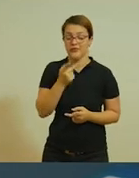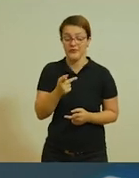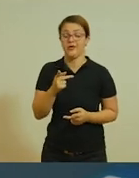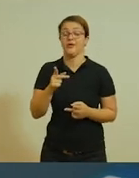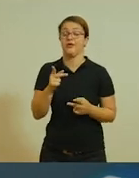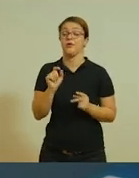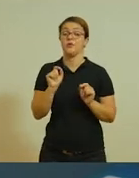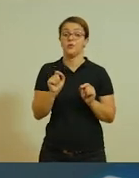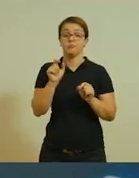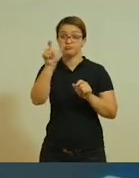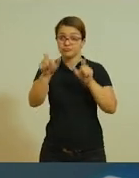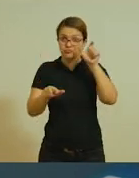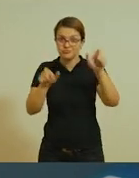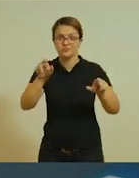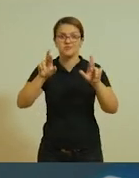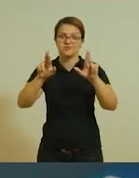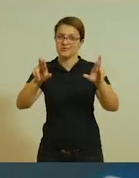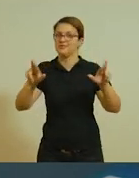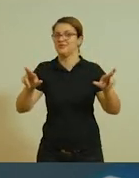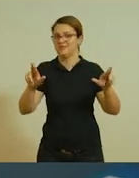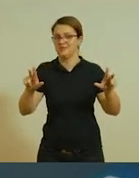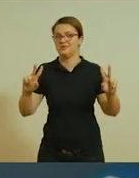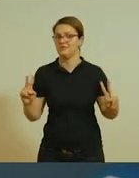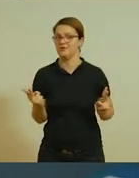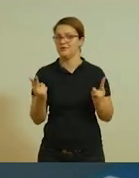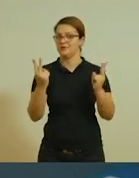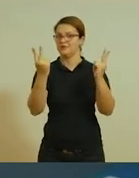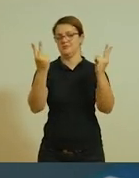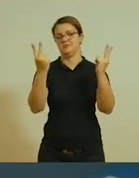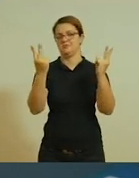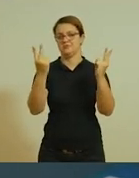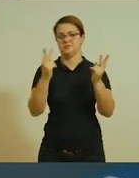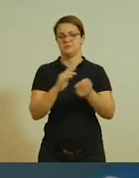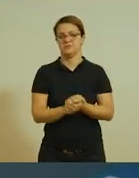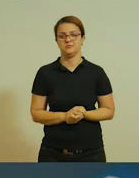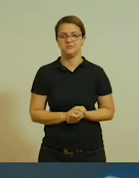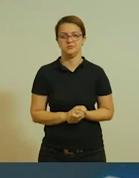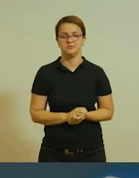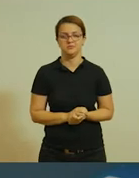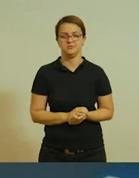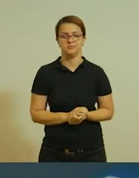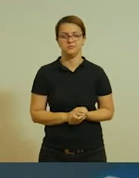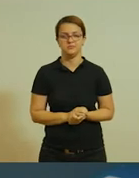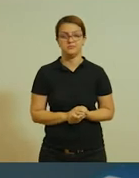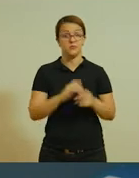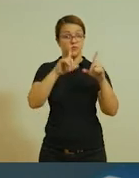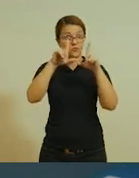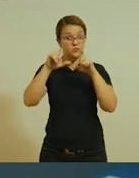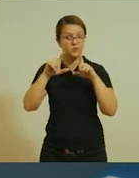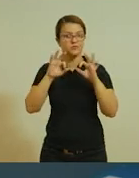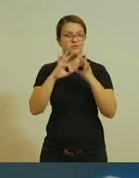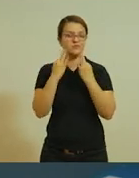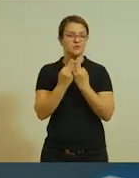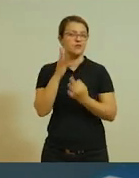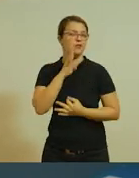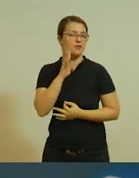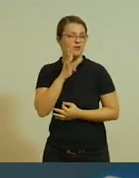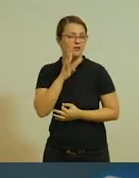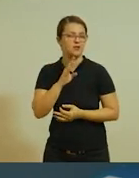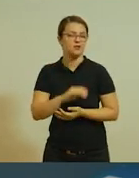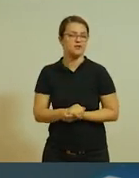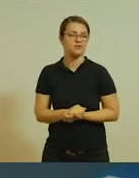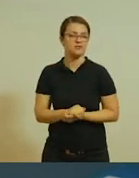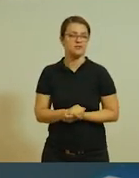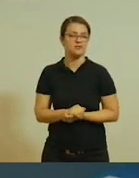ser ensinadas, mas a gente valoriza a diferença e nunca diminui. Rever fotos de família é bem legal